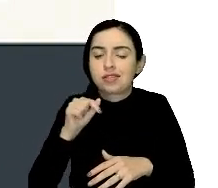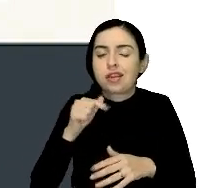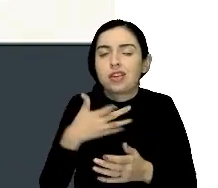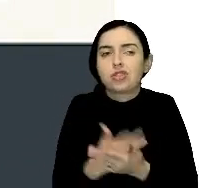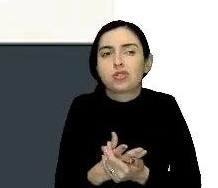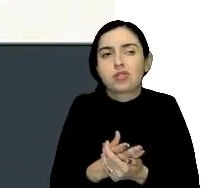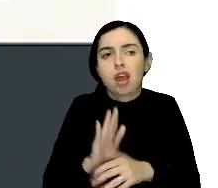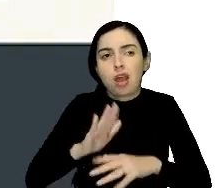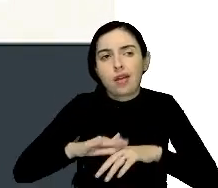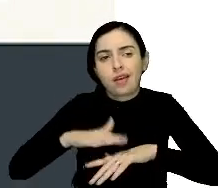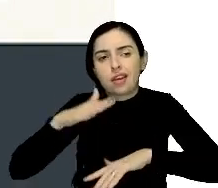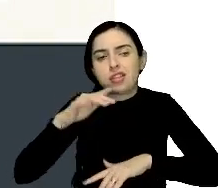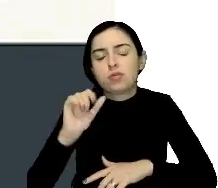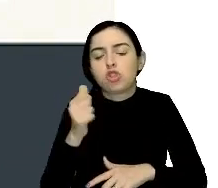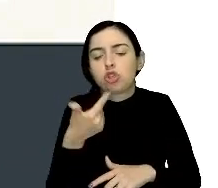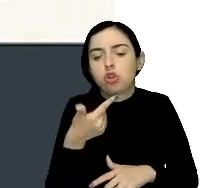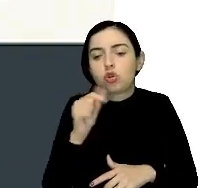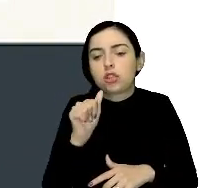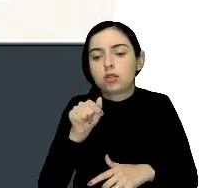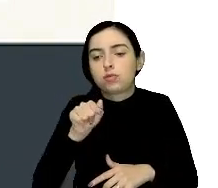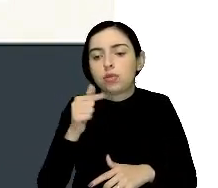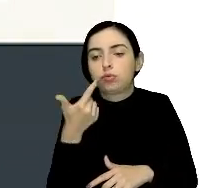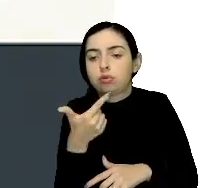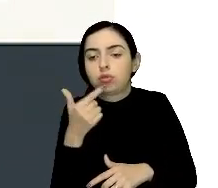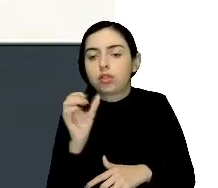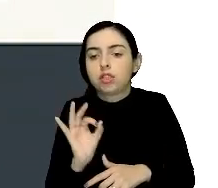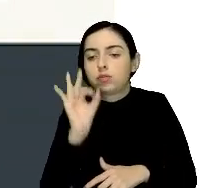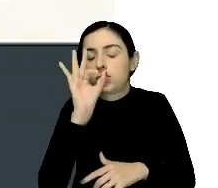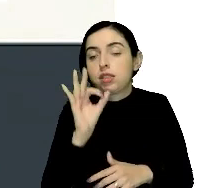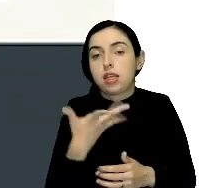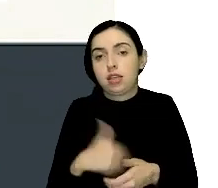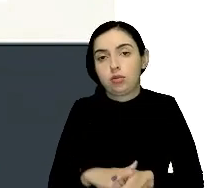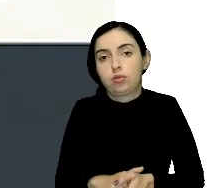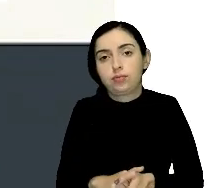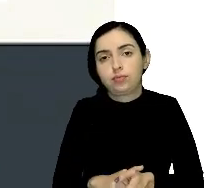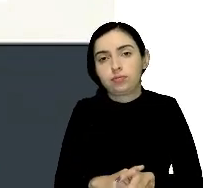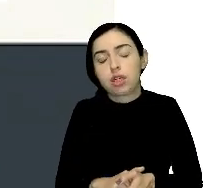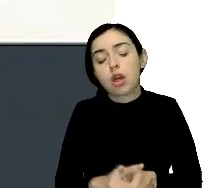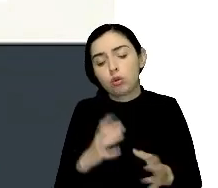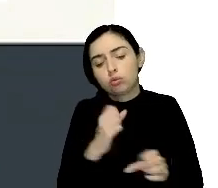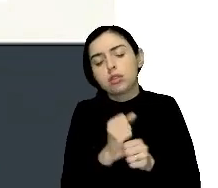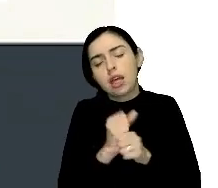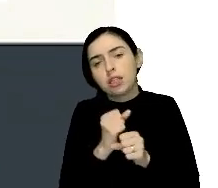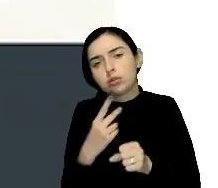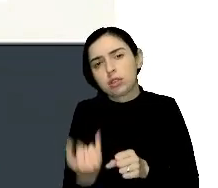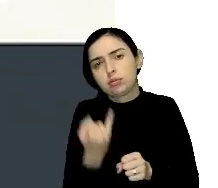2,2%, né, esse crescimento. Então, mas alguns dados importantes que